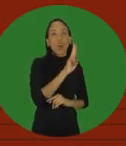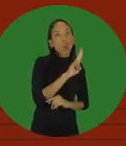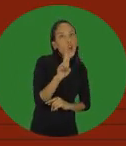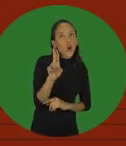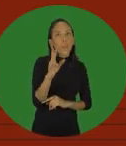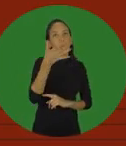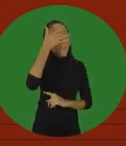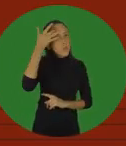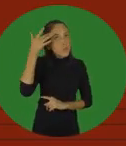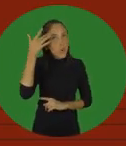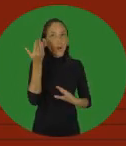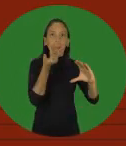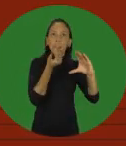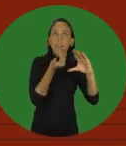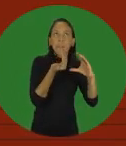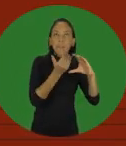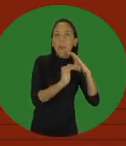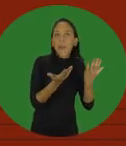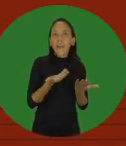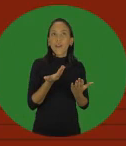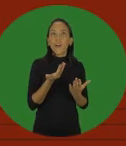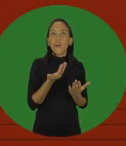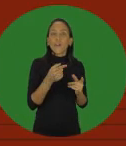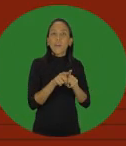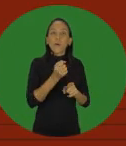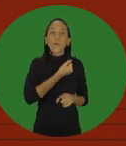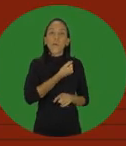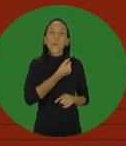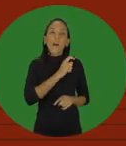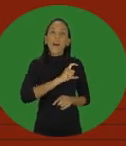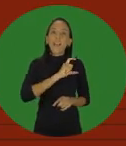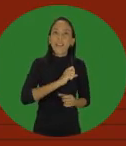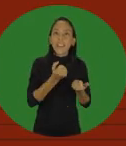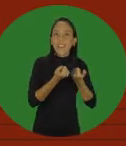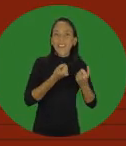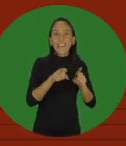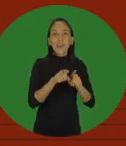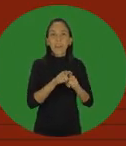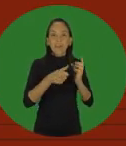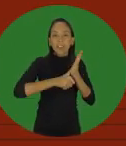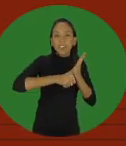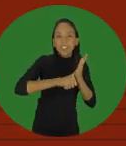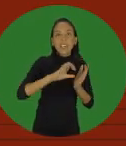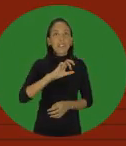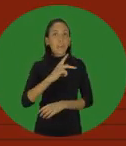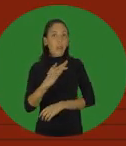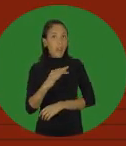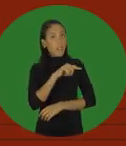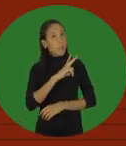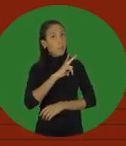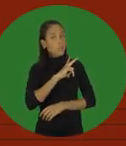e também documentos como RG e CPF. Já os dados pessoais sensíveis são dados